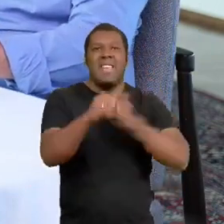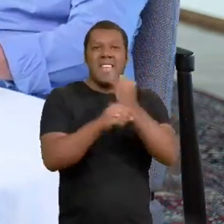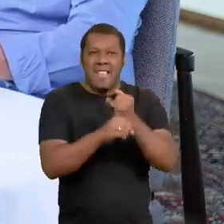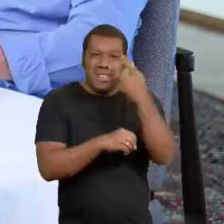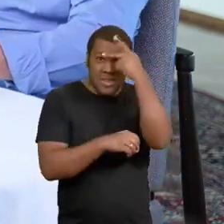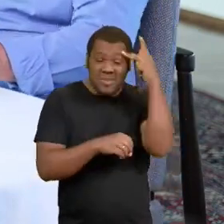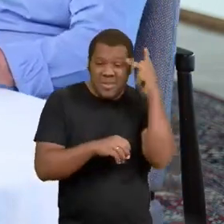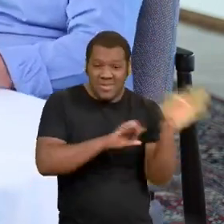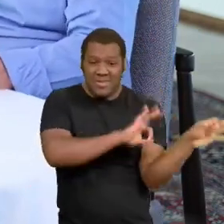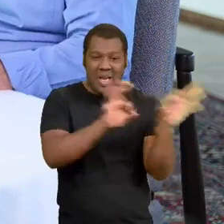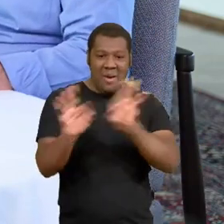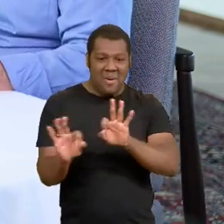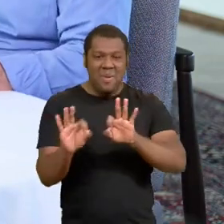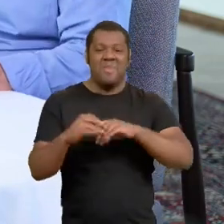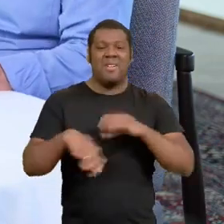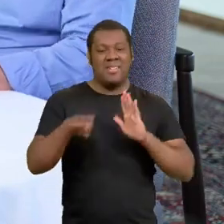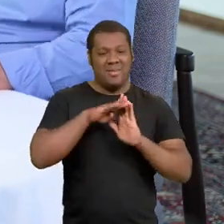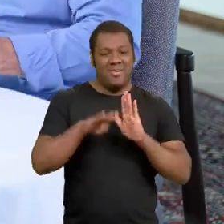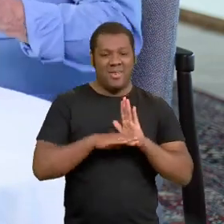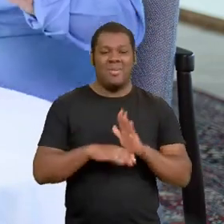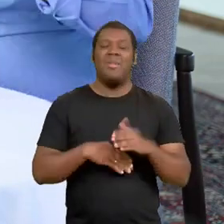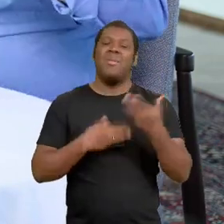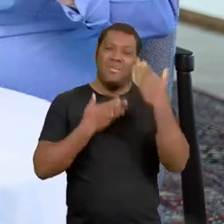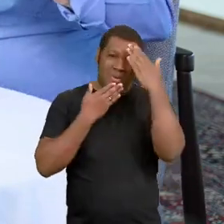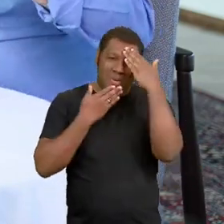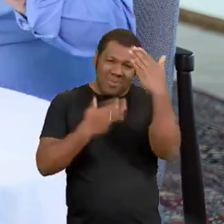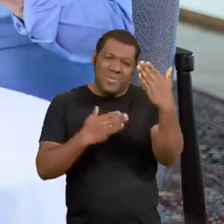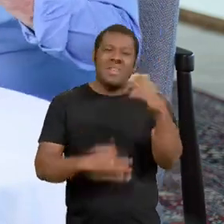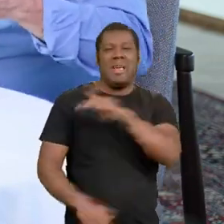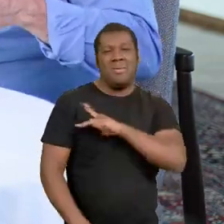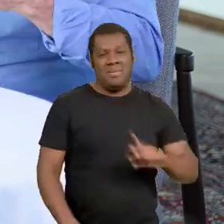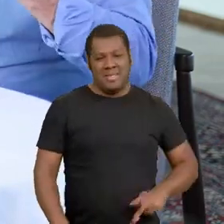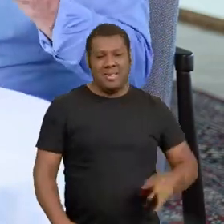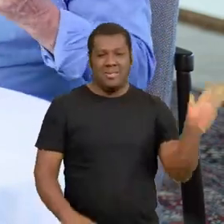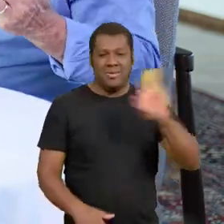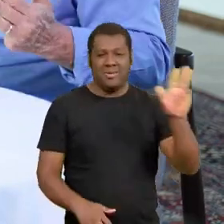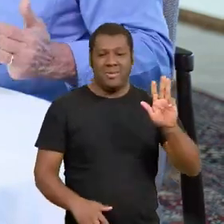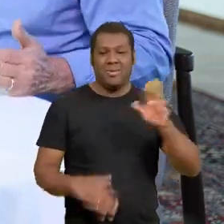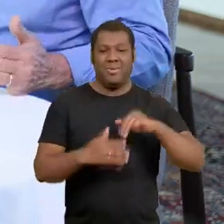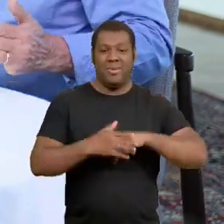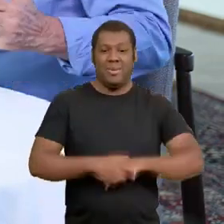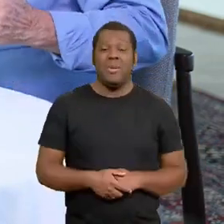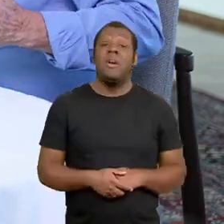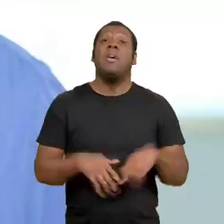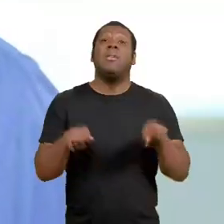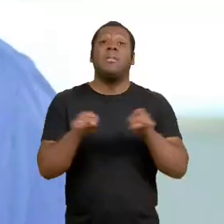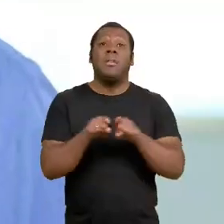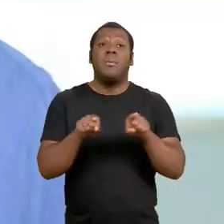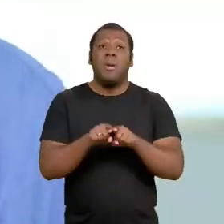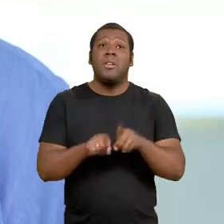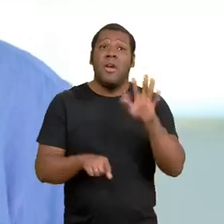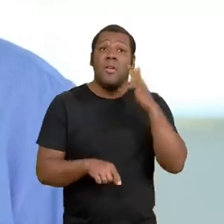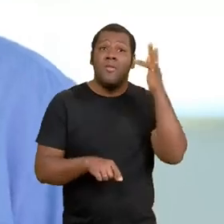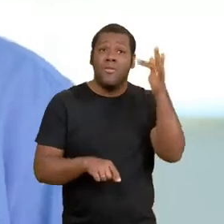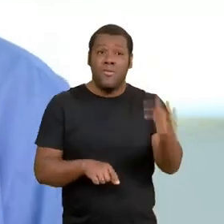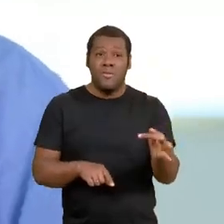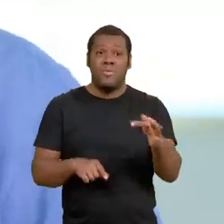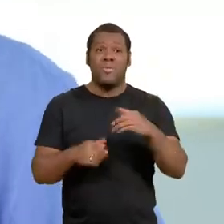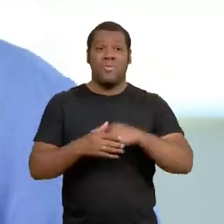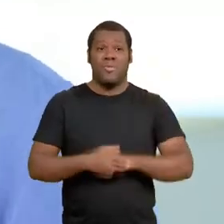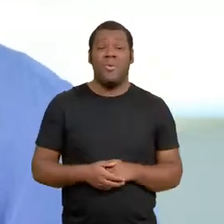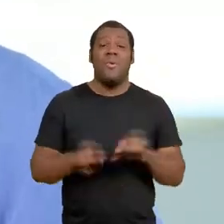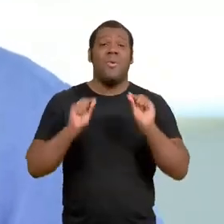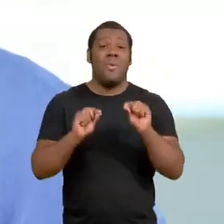Enfim, presidente, muito obrigado. Sempre um prazer. E quem sabe, Xô, a gente possa, daqui a um dia, estar preparado para fazer um programa